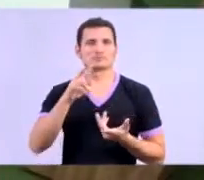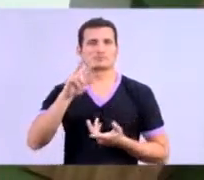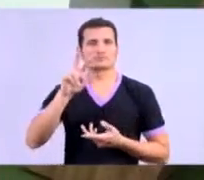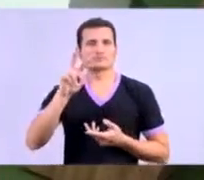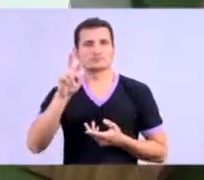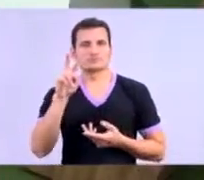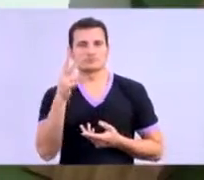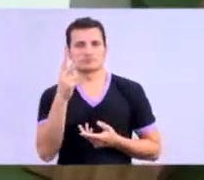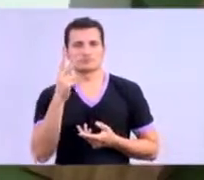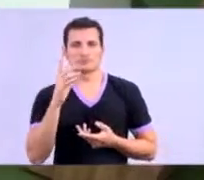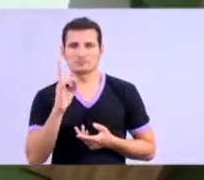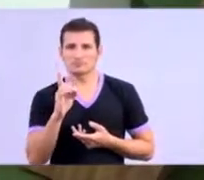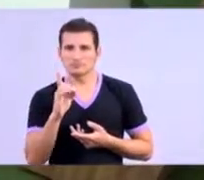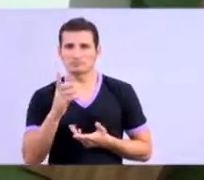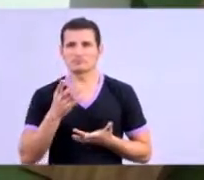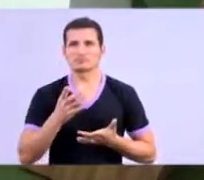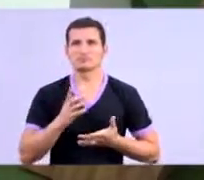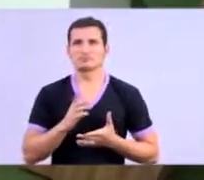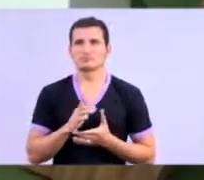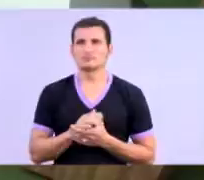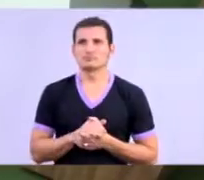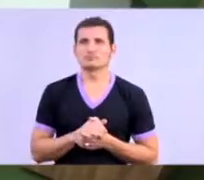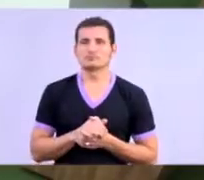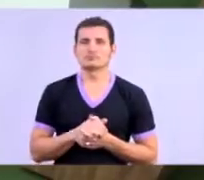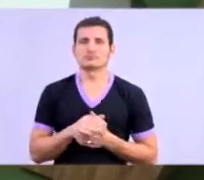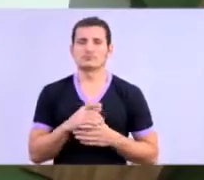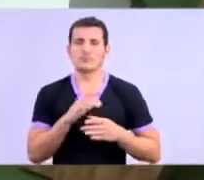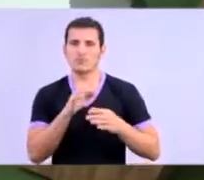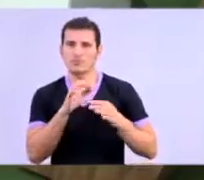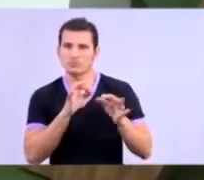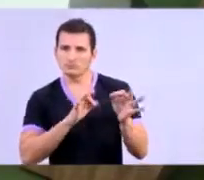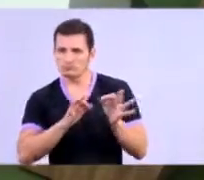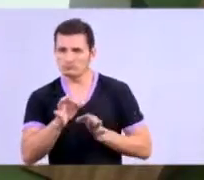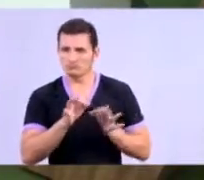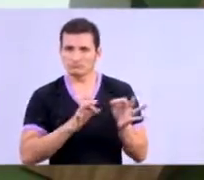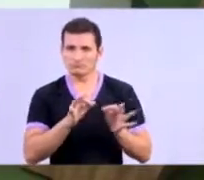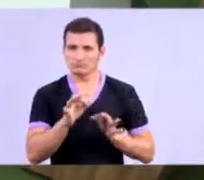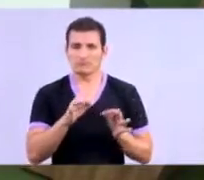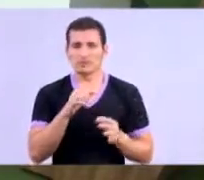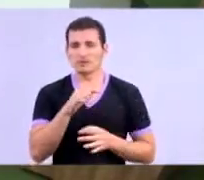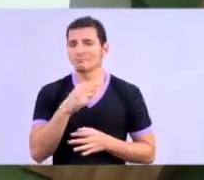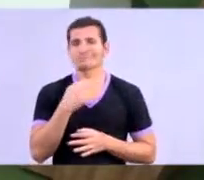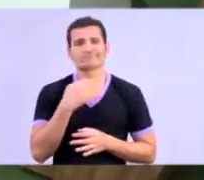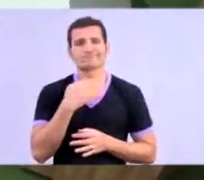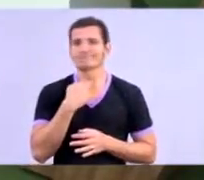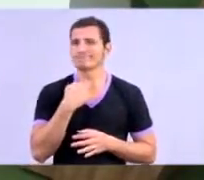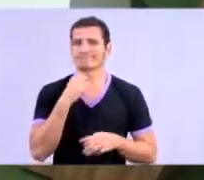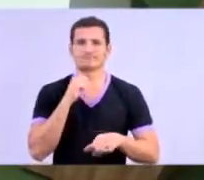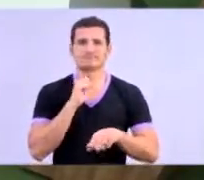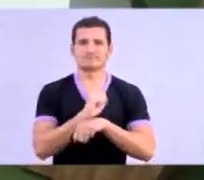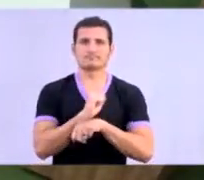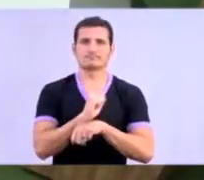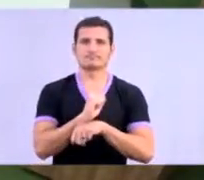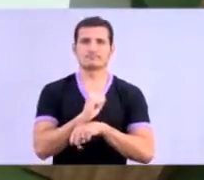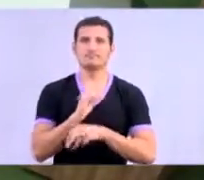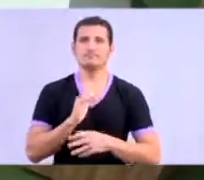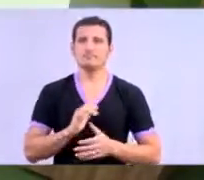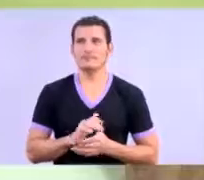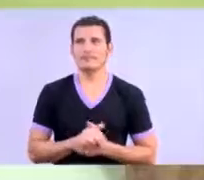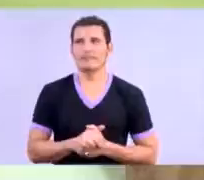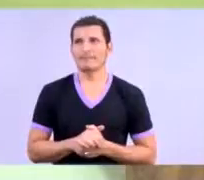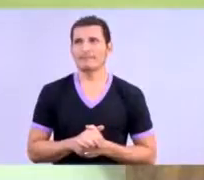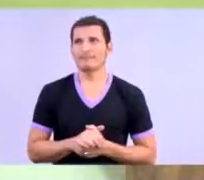redundância de controladoras, enfim, não pode parar, né? Exatamente, não pode parar. Não pode